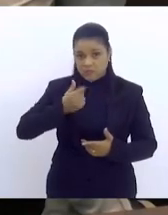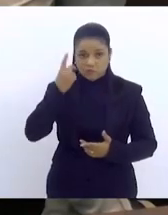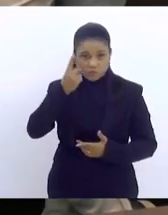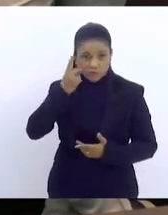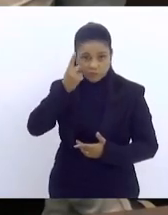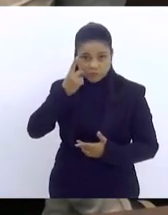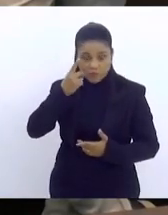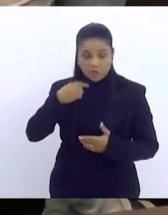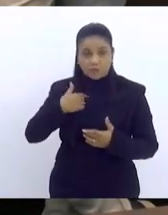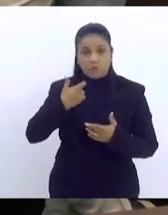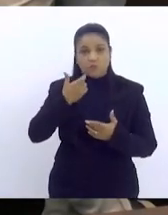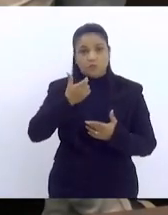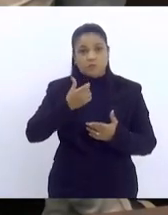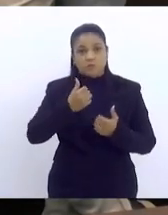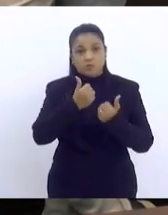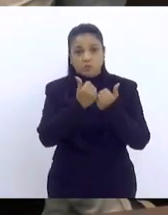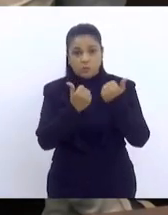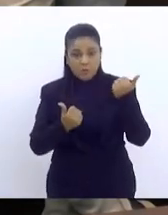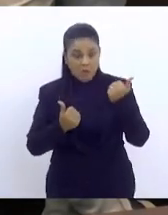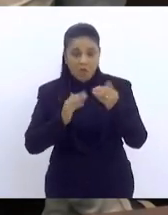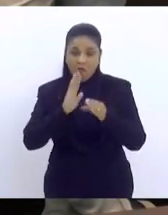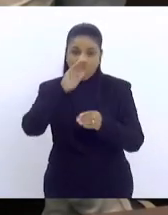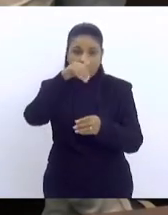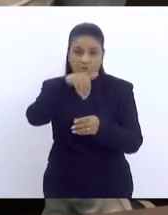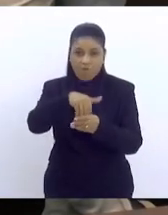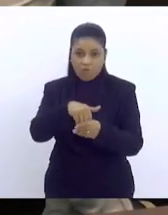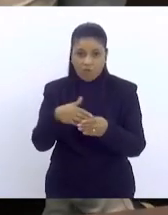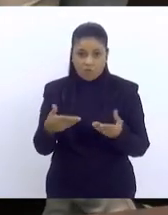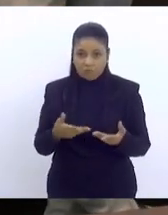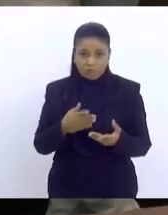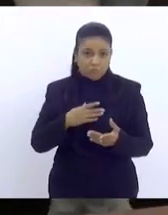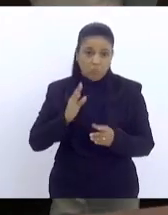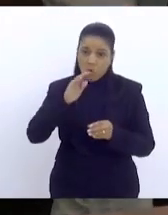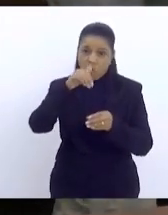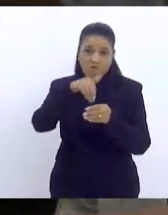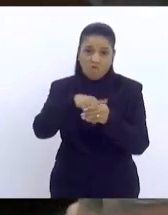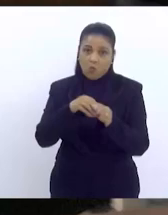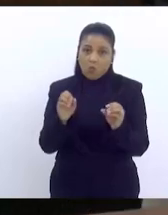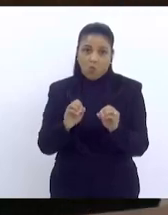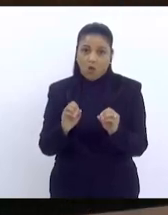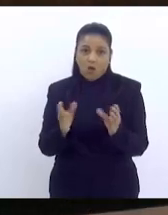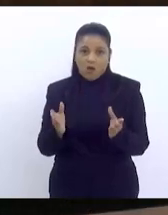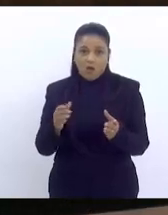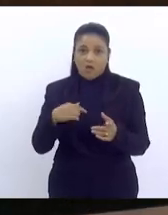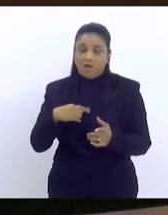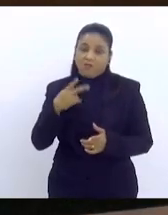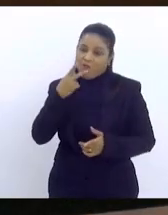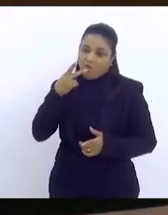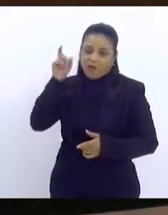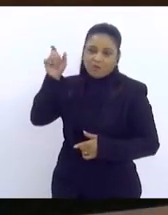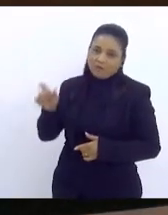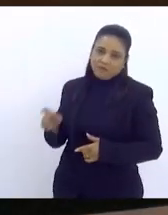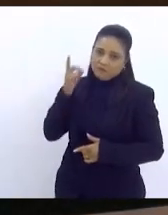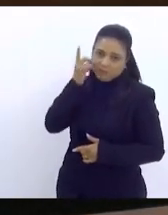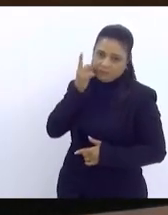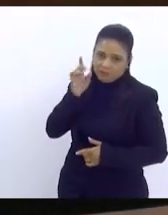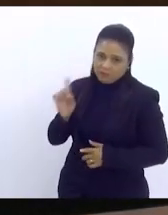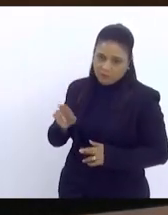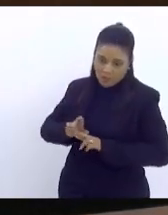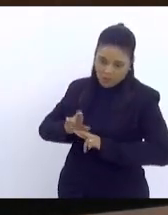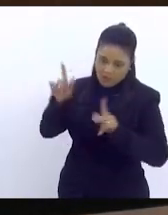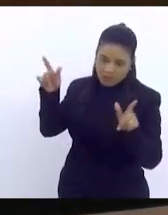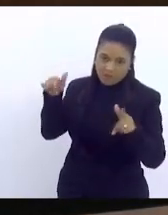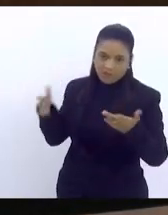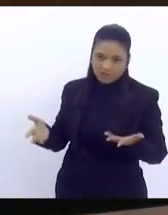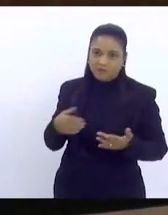sei suplente jamais vota e ela chegou não tá falando a deputada Renata não